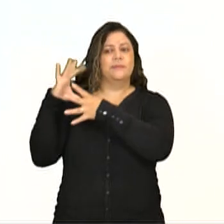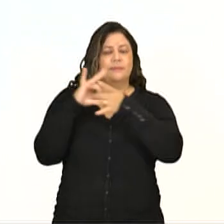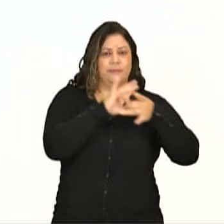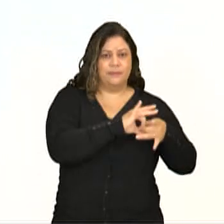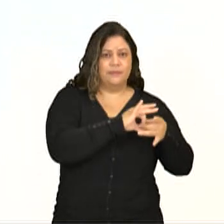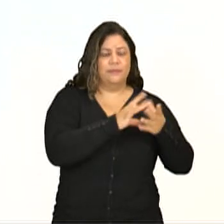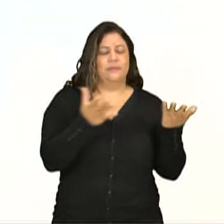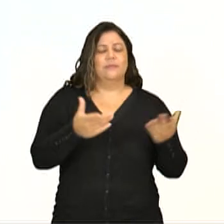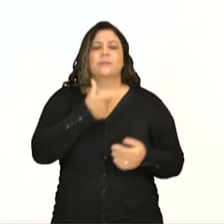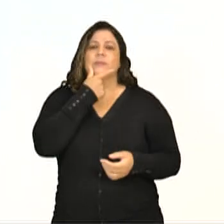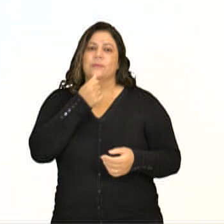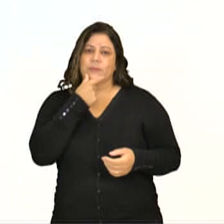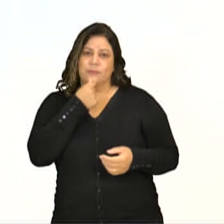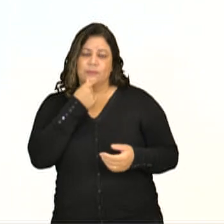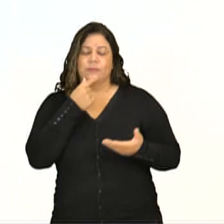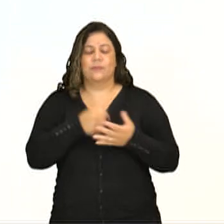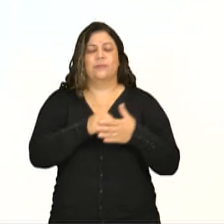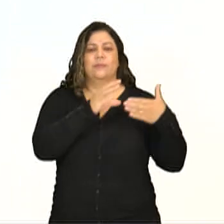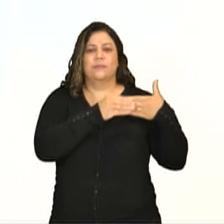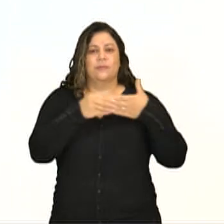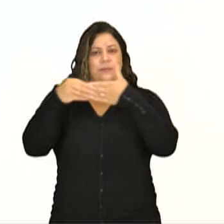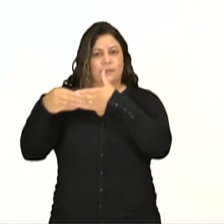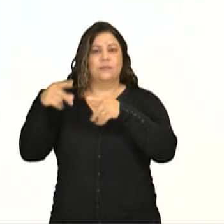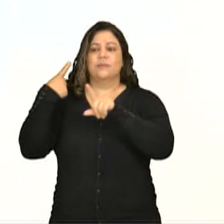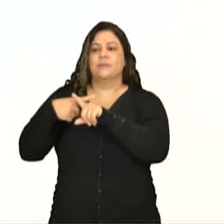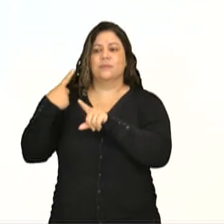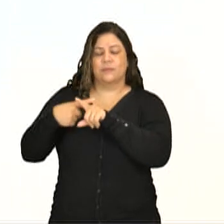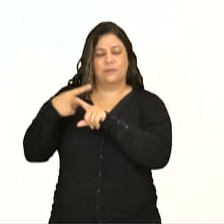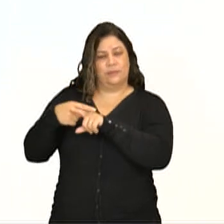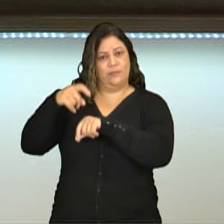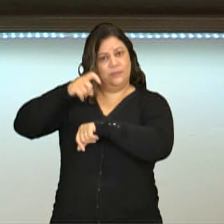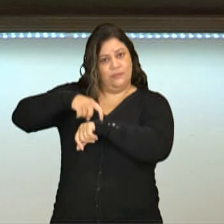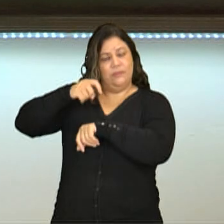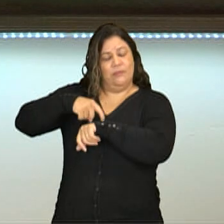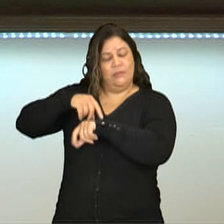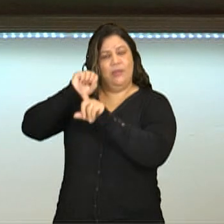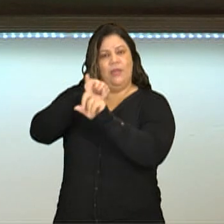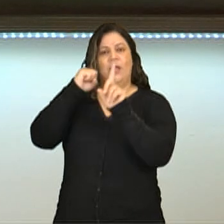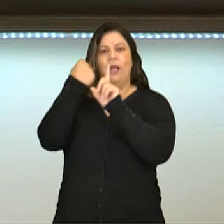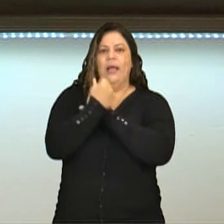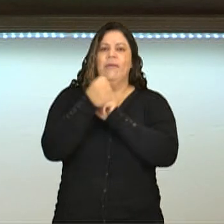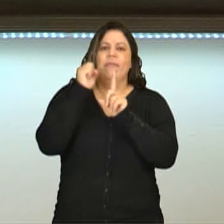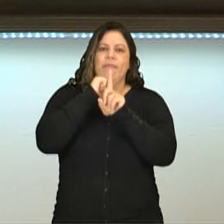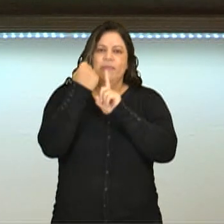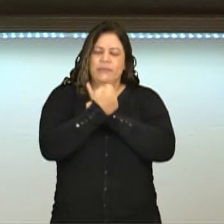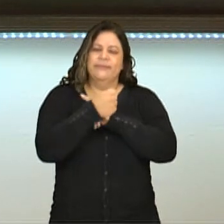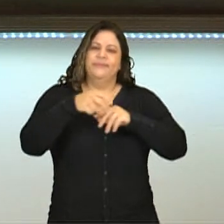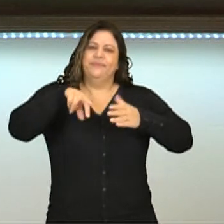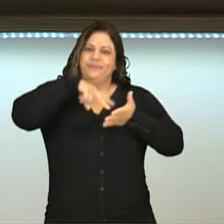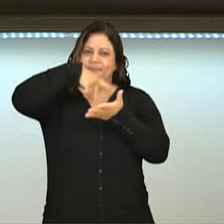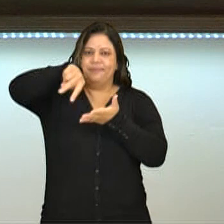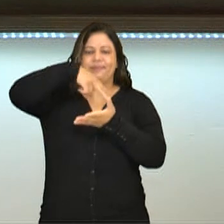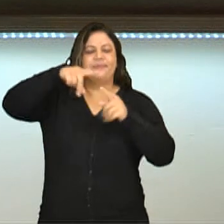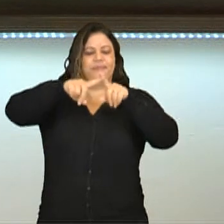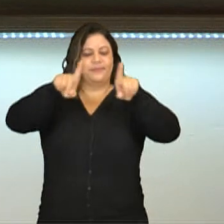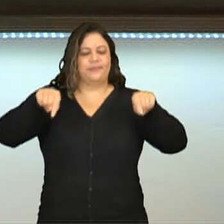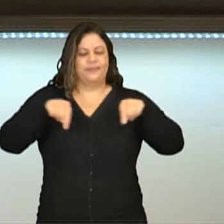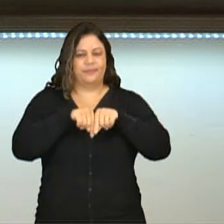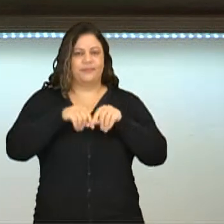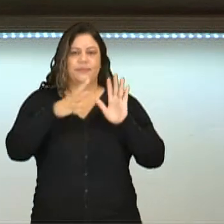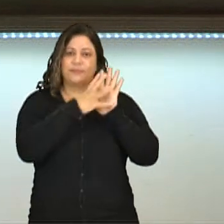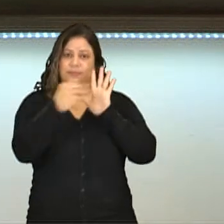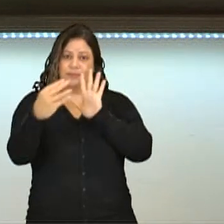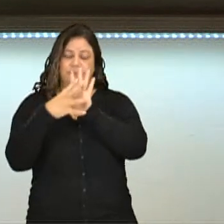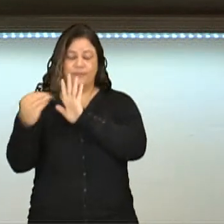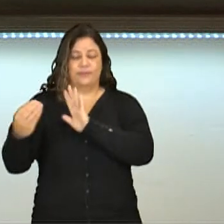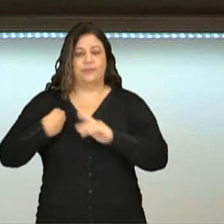dos homens como sendo os guias, é porque naquele momento social que as danças de salão foram criadas, era a reprodução